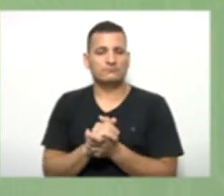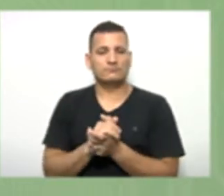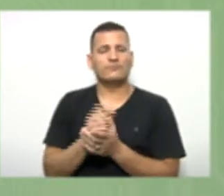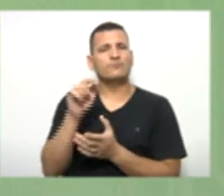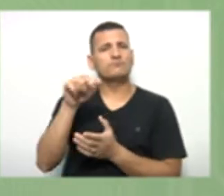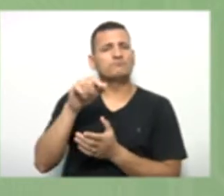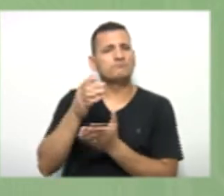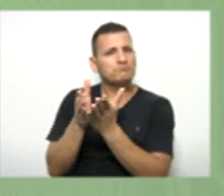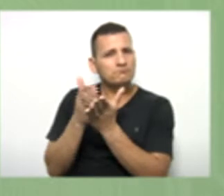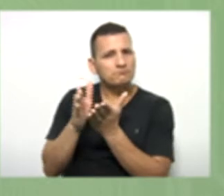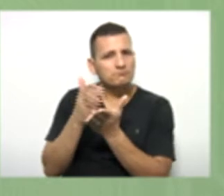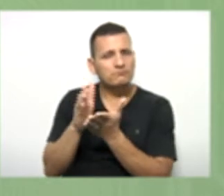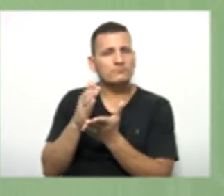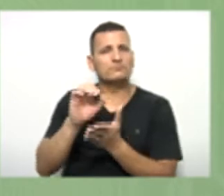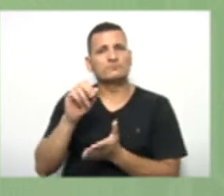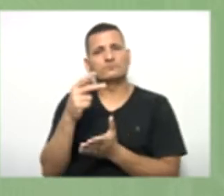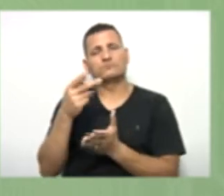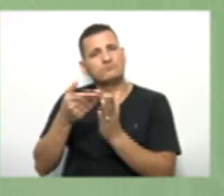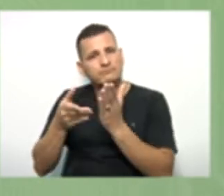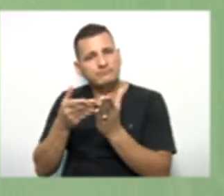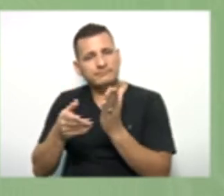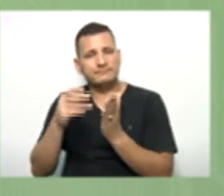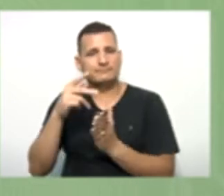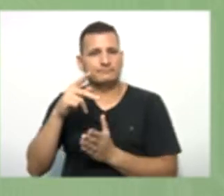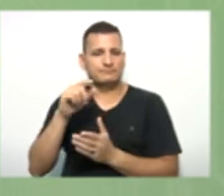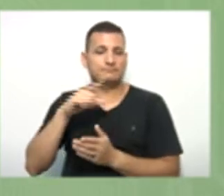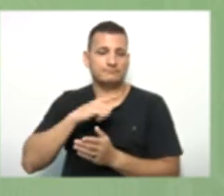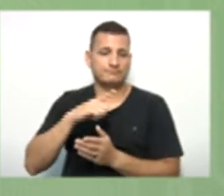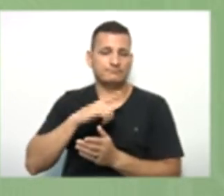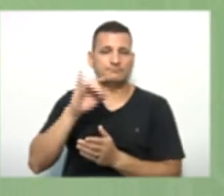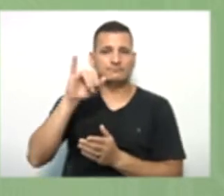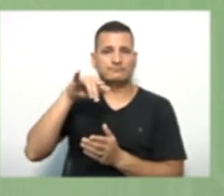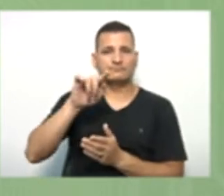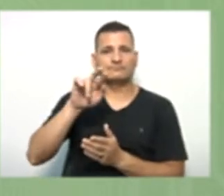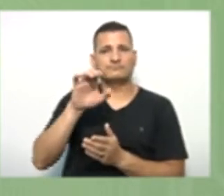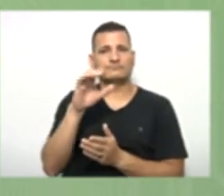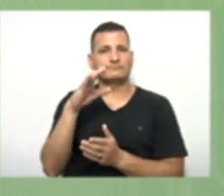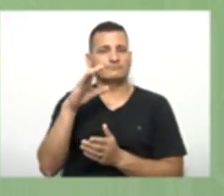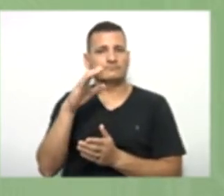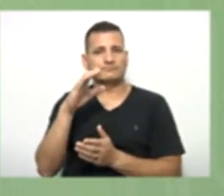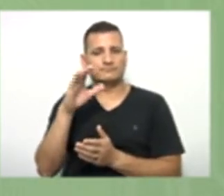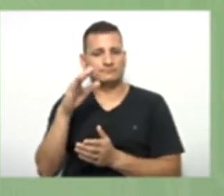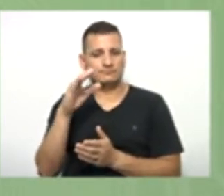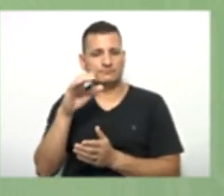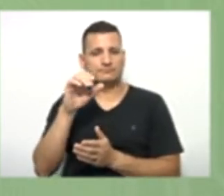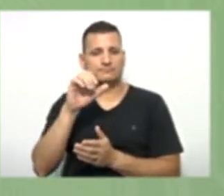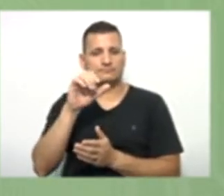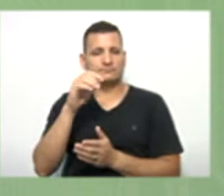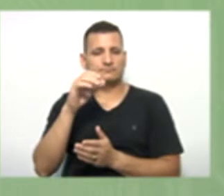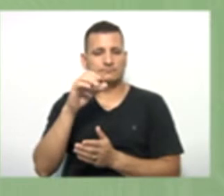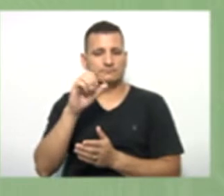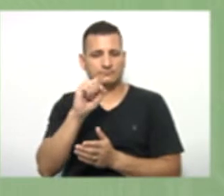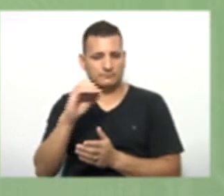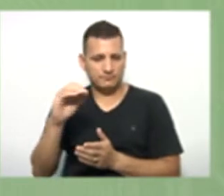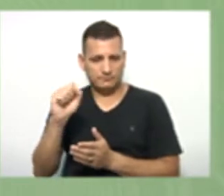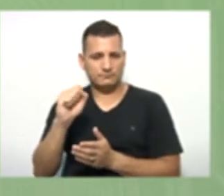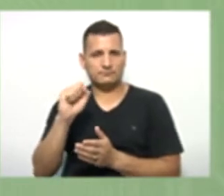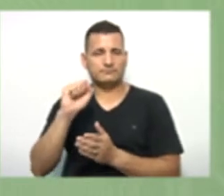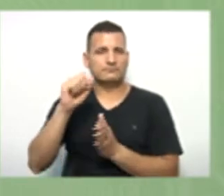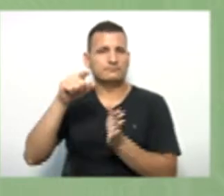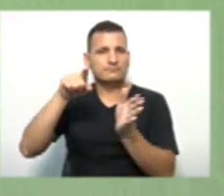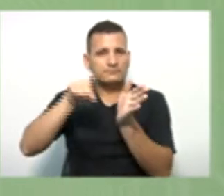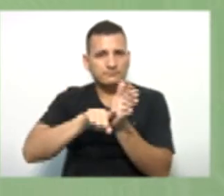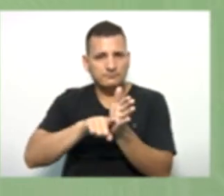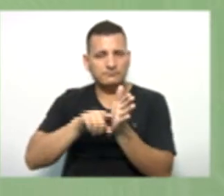essas sobras e perdas, né? Então, eu tenho os ingressos, que são as receitas, menos os custos.